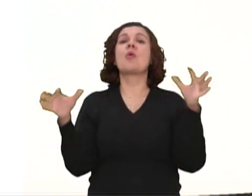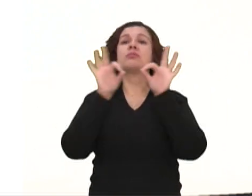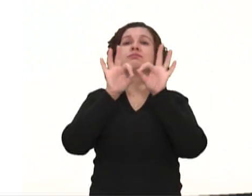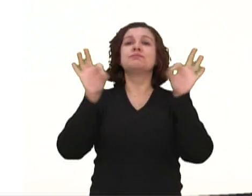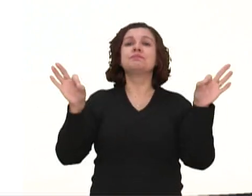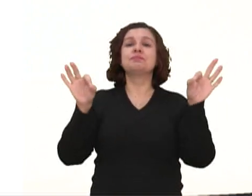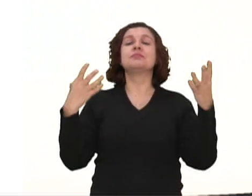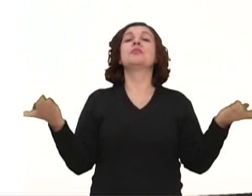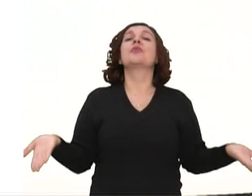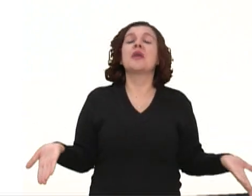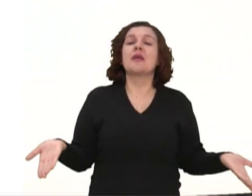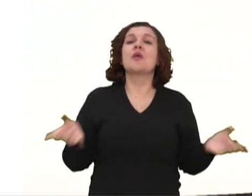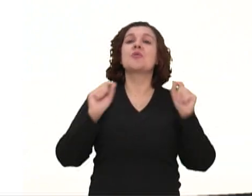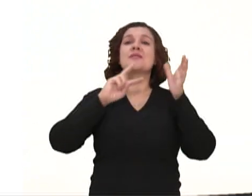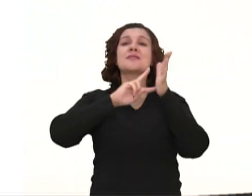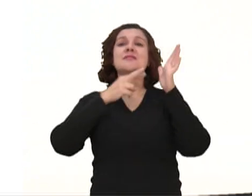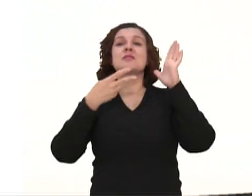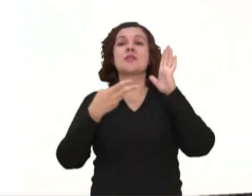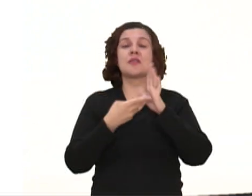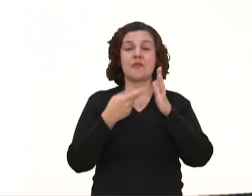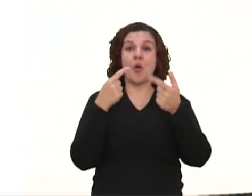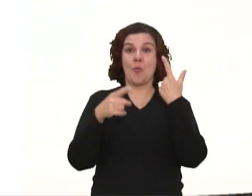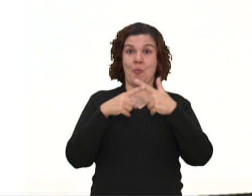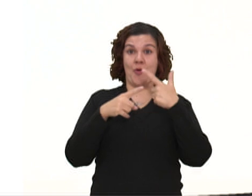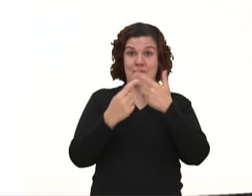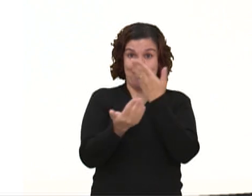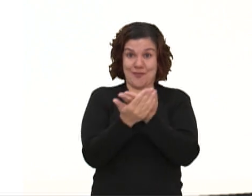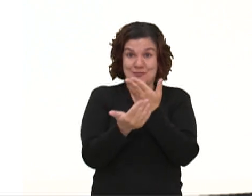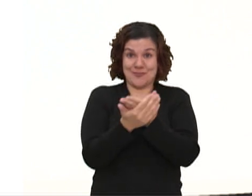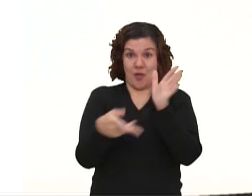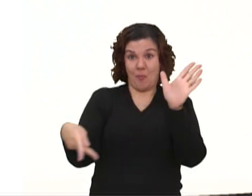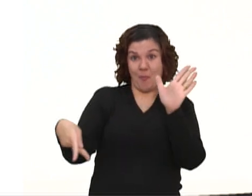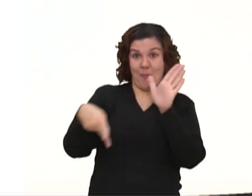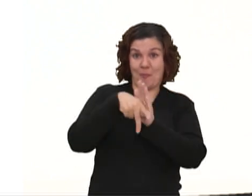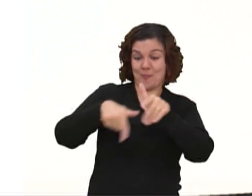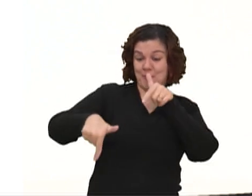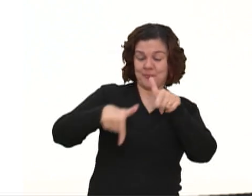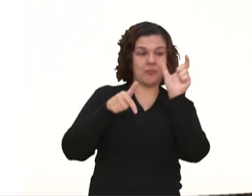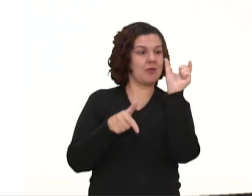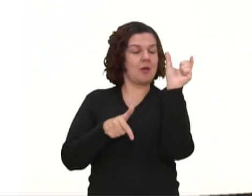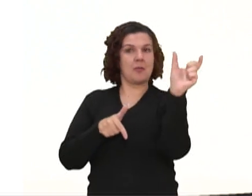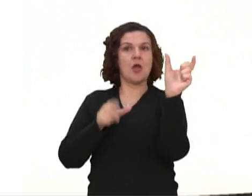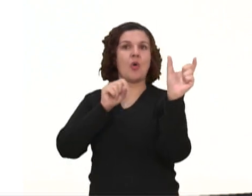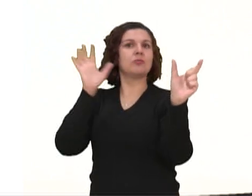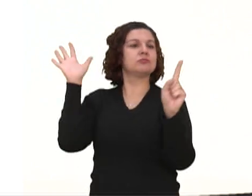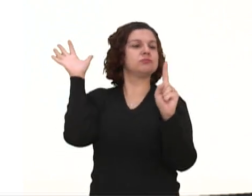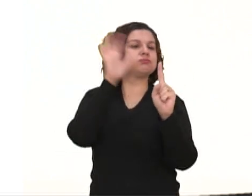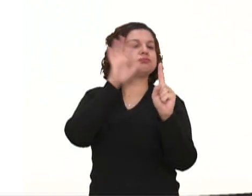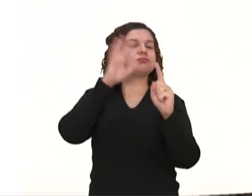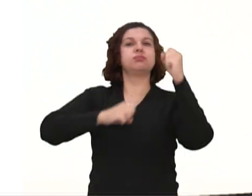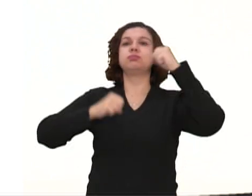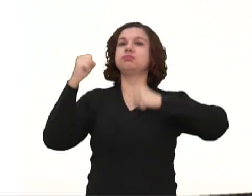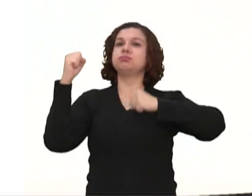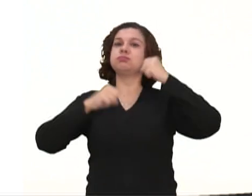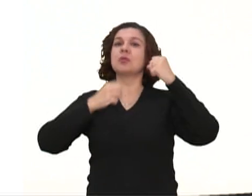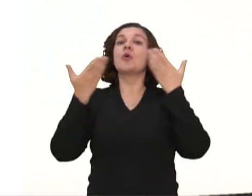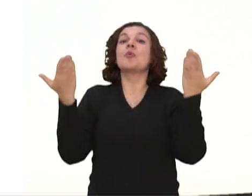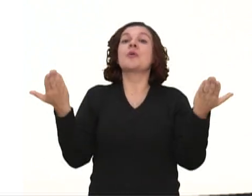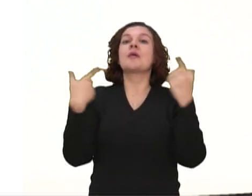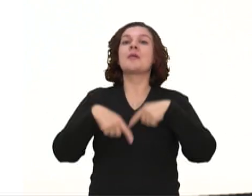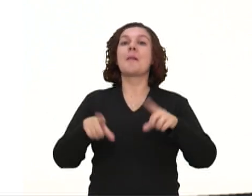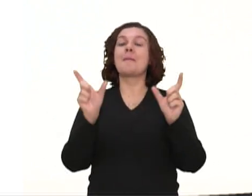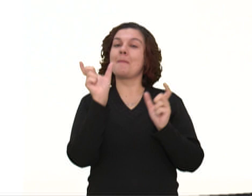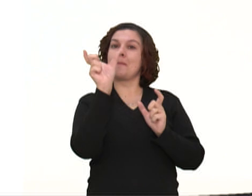vamos falar sobre o trabalho e sobre as alterações ocorridas pela influência da industrialização, o que